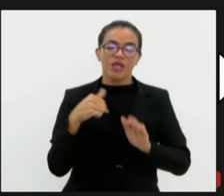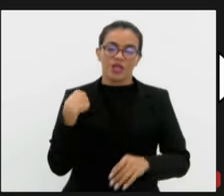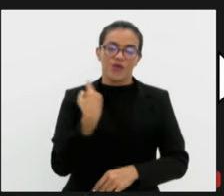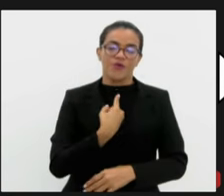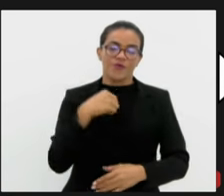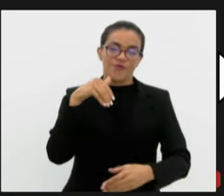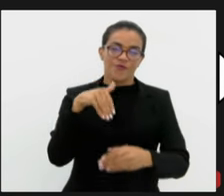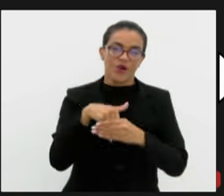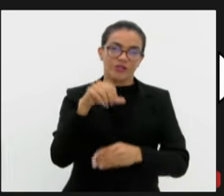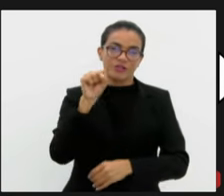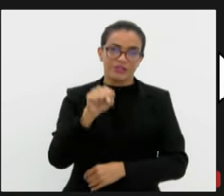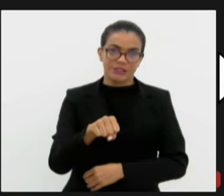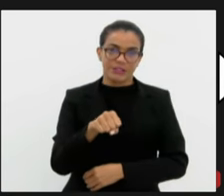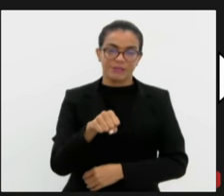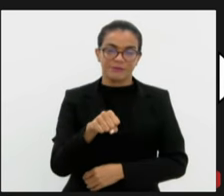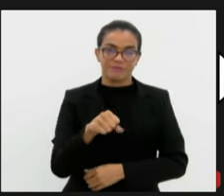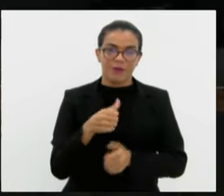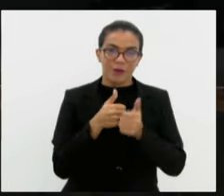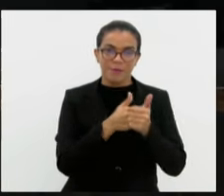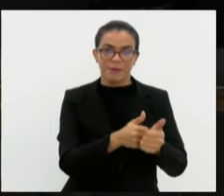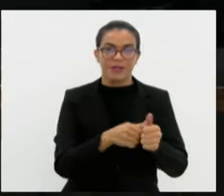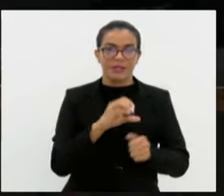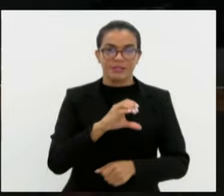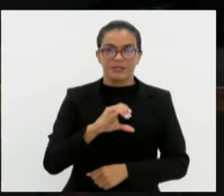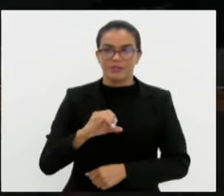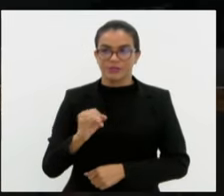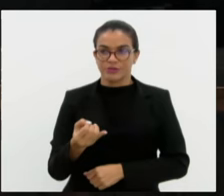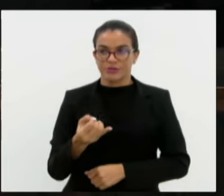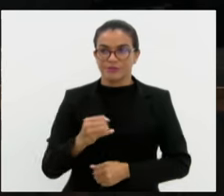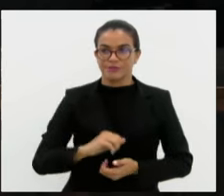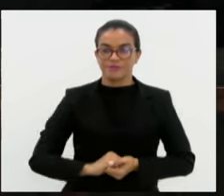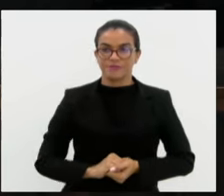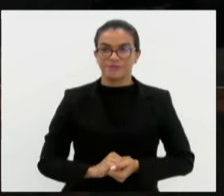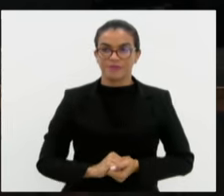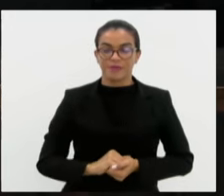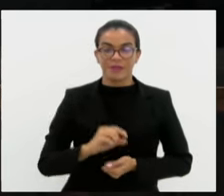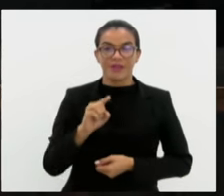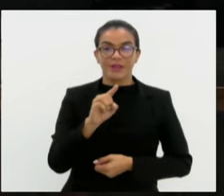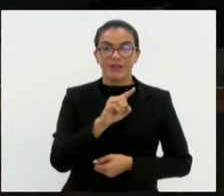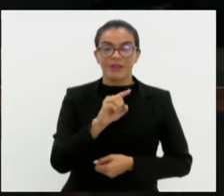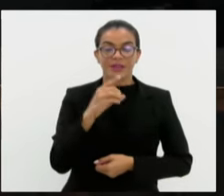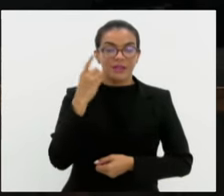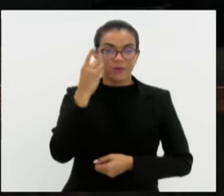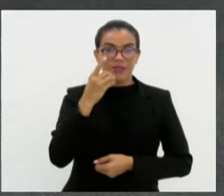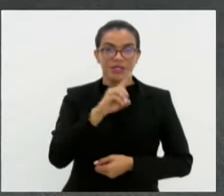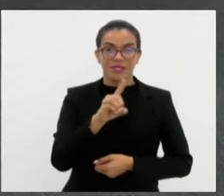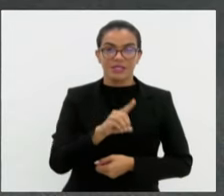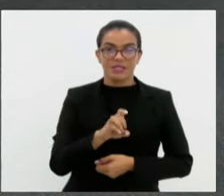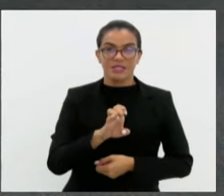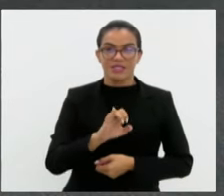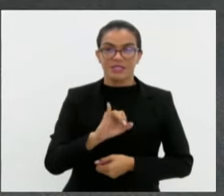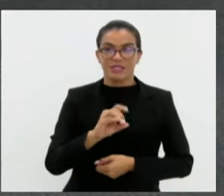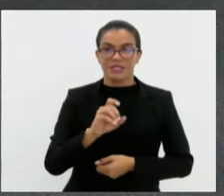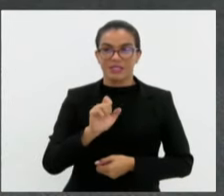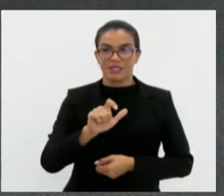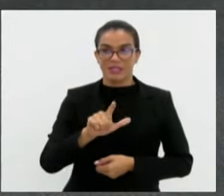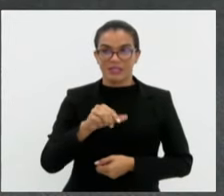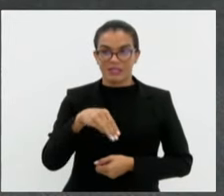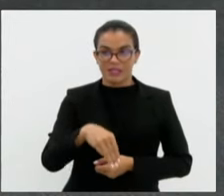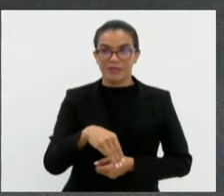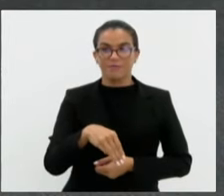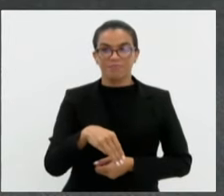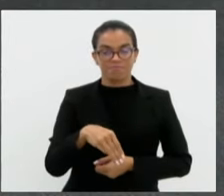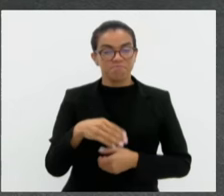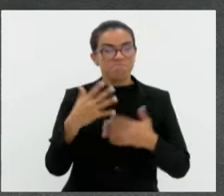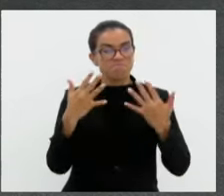o parecer da Comissão de Constituição e Justiça. Obrigado, deputado Vitor Júnior. Deputada Zeidan. Parabéns, presidente, pela condução desse